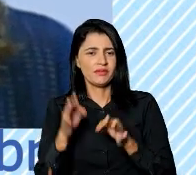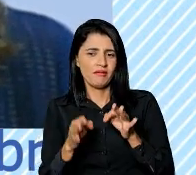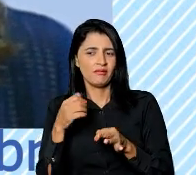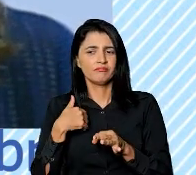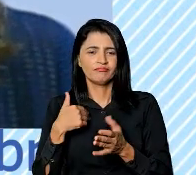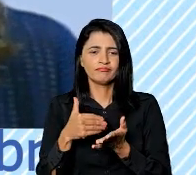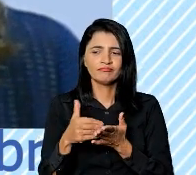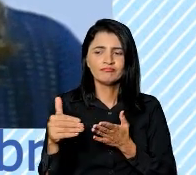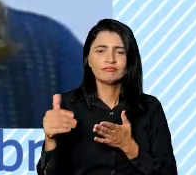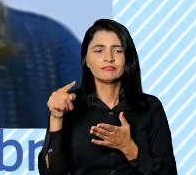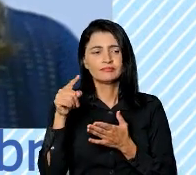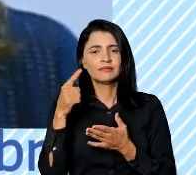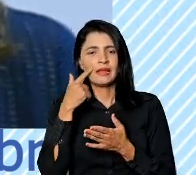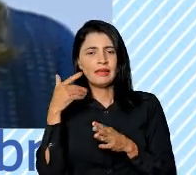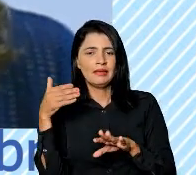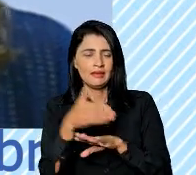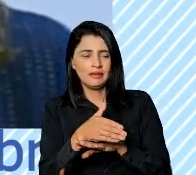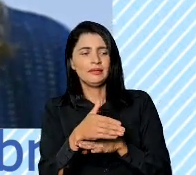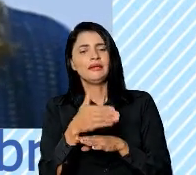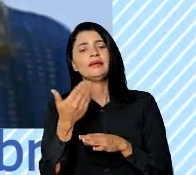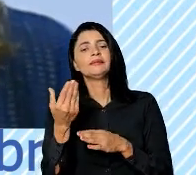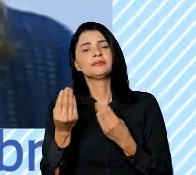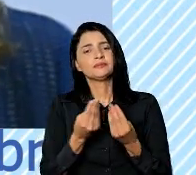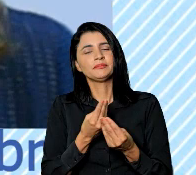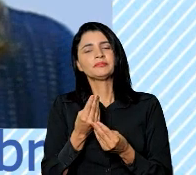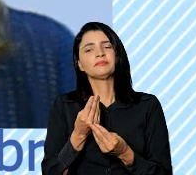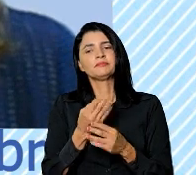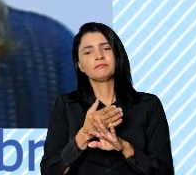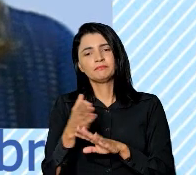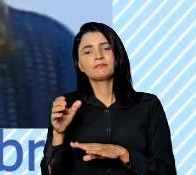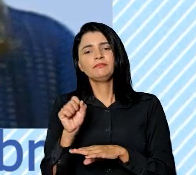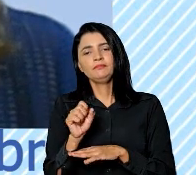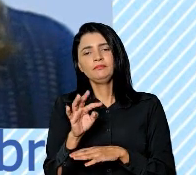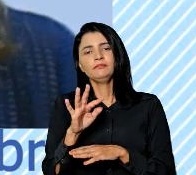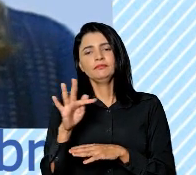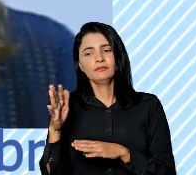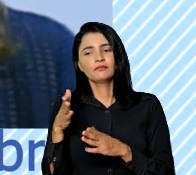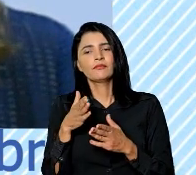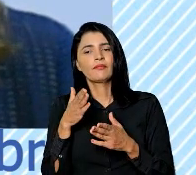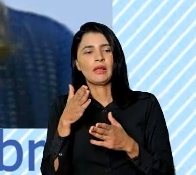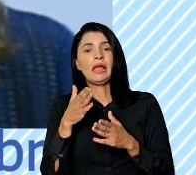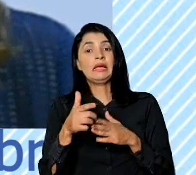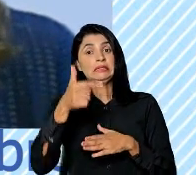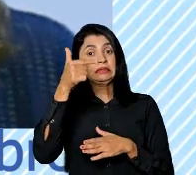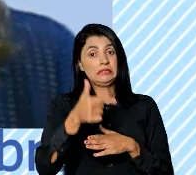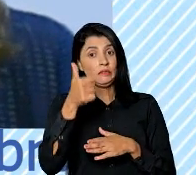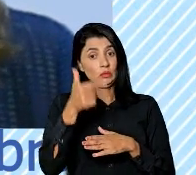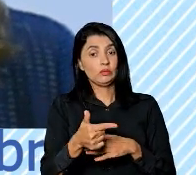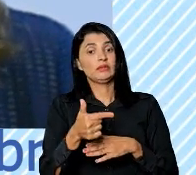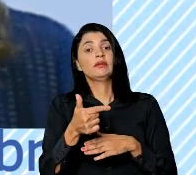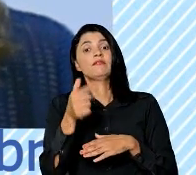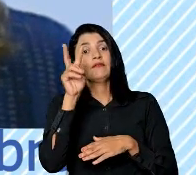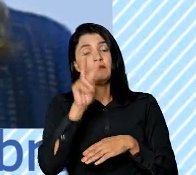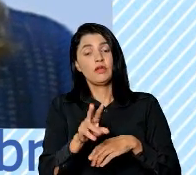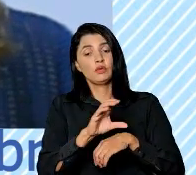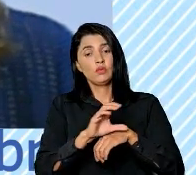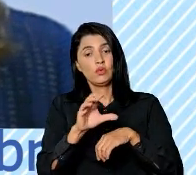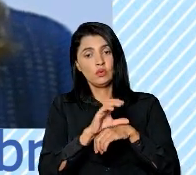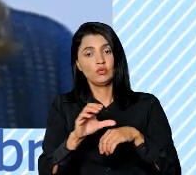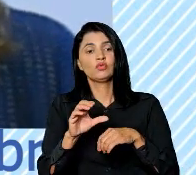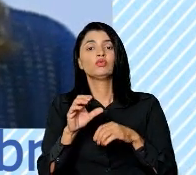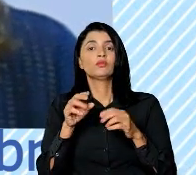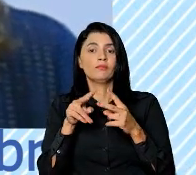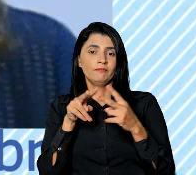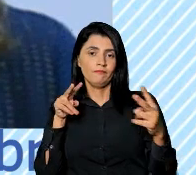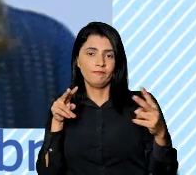minhas funções na Corte Eleitoral em julho, nós tivemos a segunda edição do curso, desembargadora, na modalidade virtual, e dessa